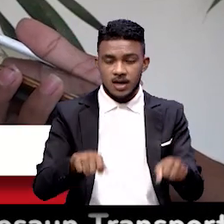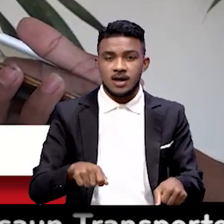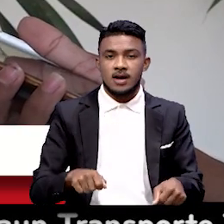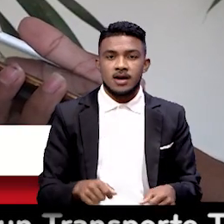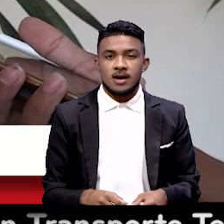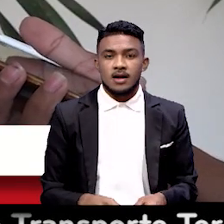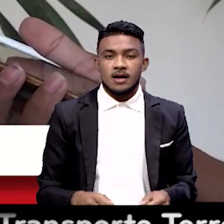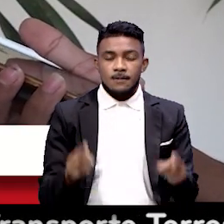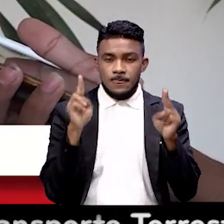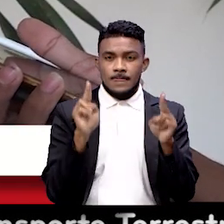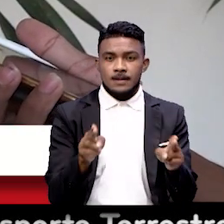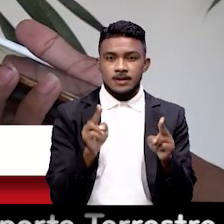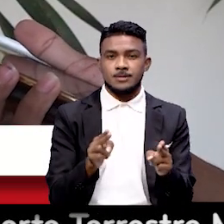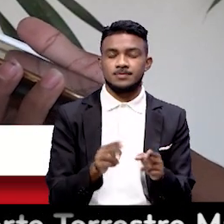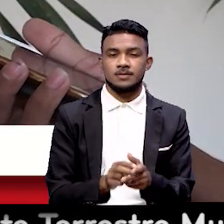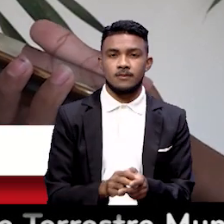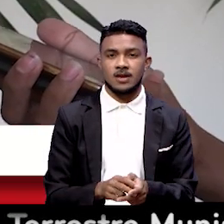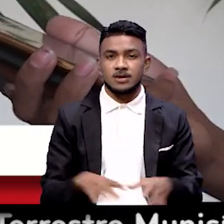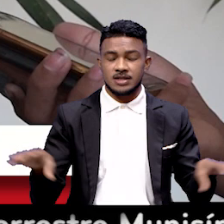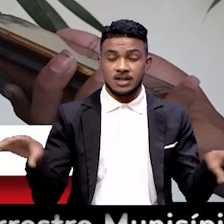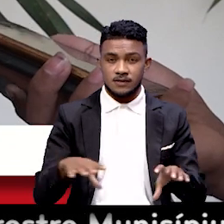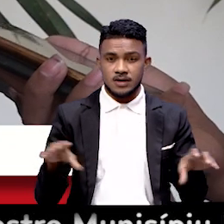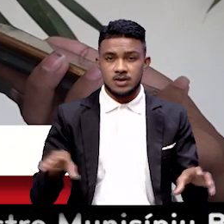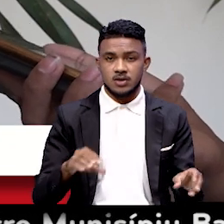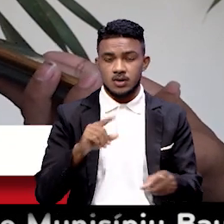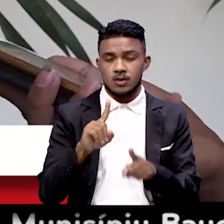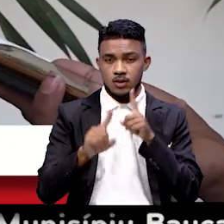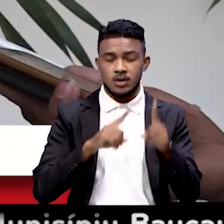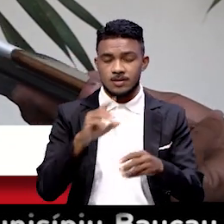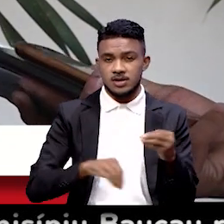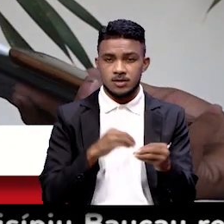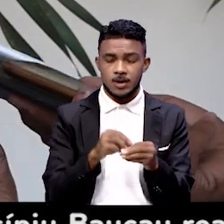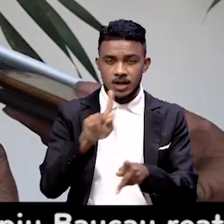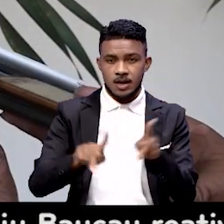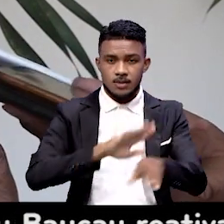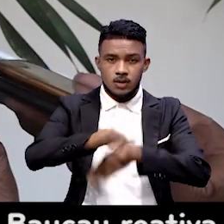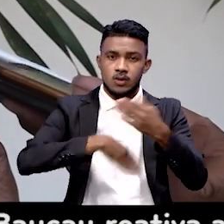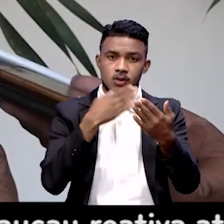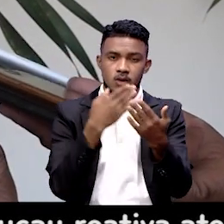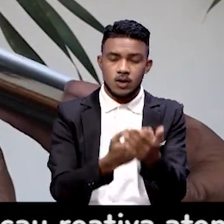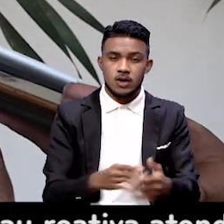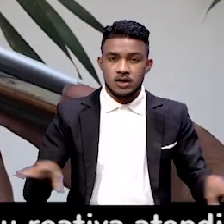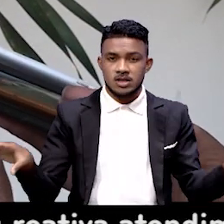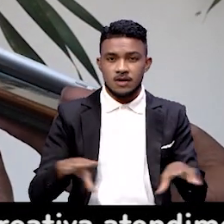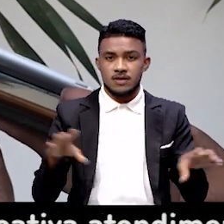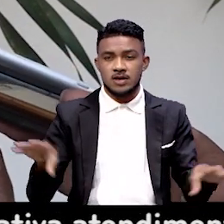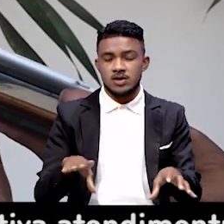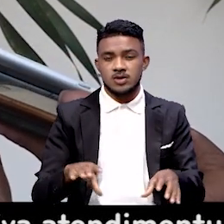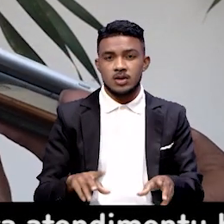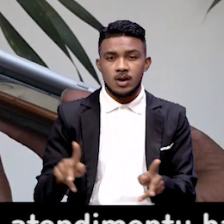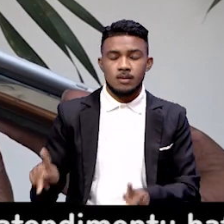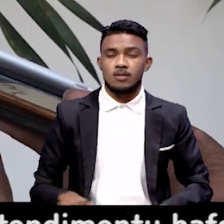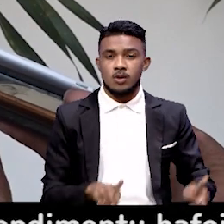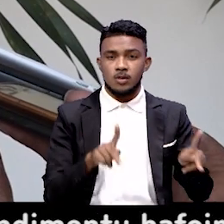elaborar a luta, o sistema de proteção social para o EMA Rototo, para o trabalhador sira e setor informal,